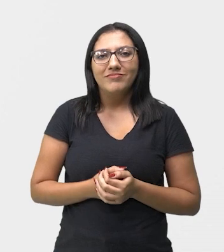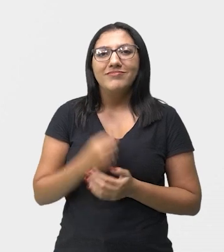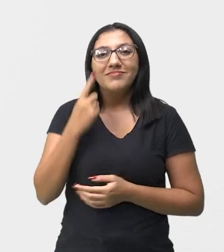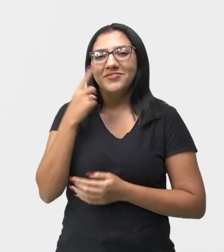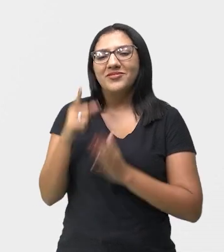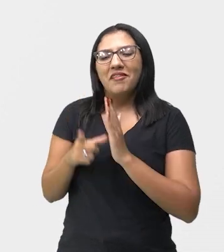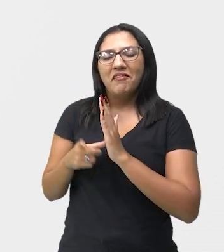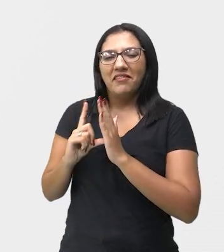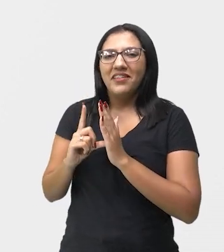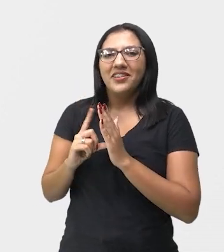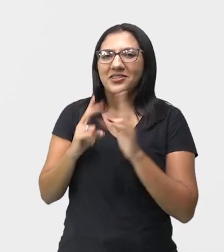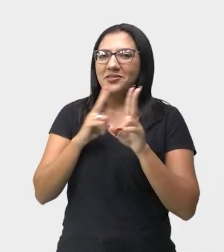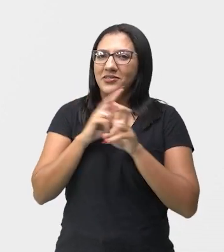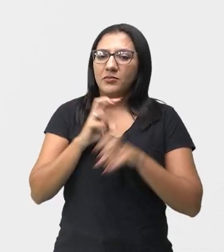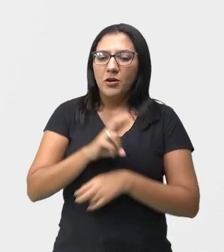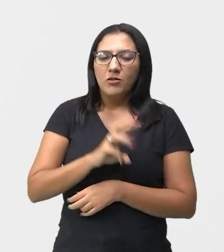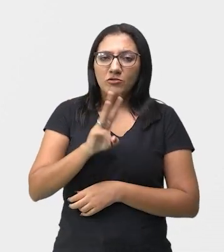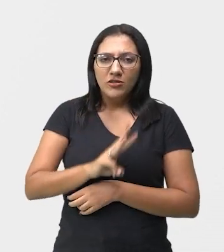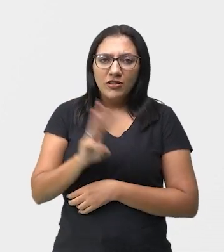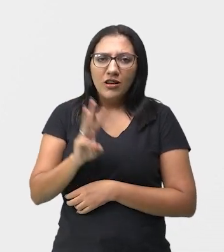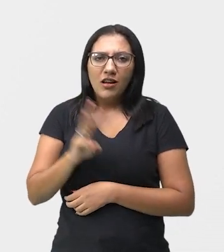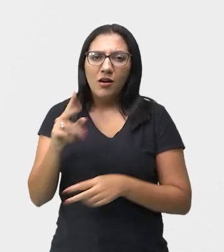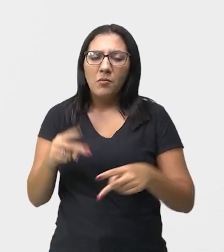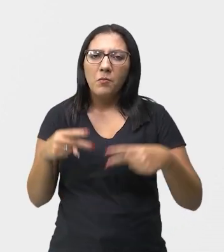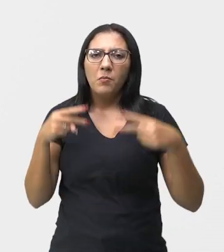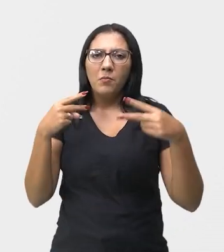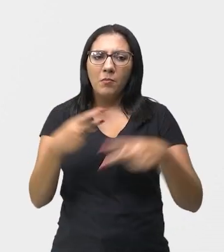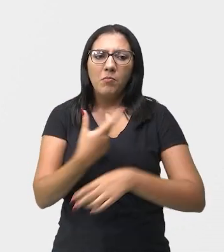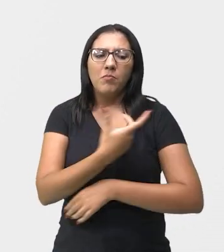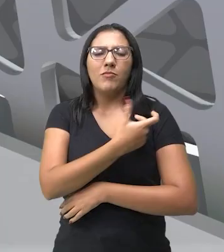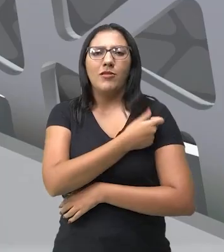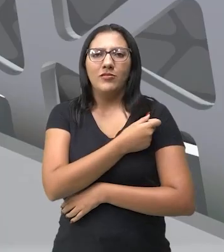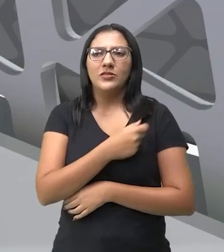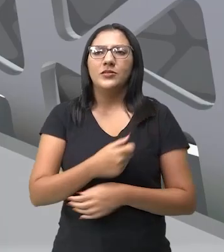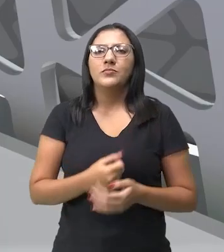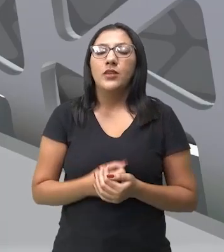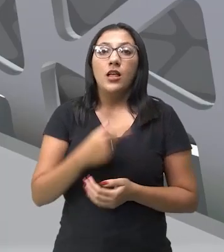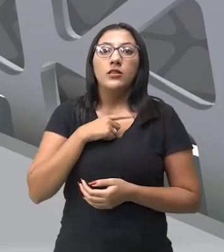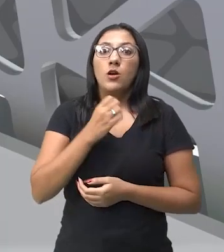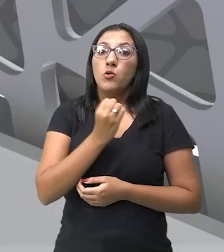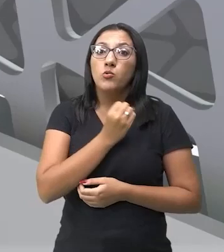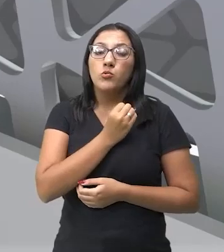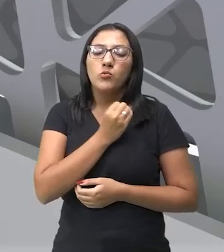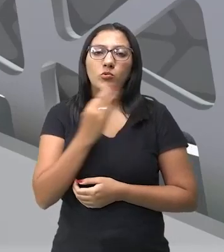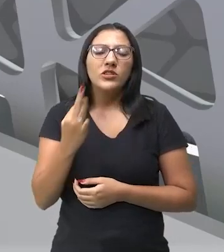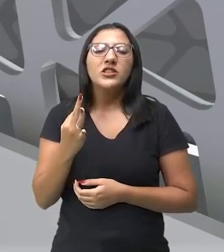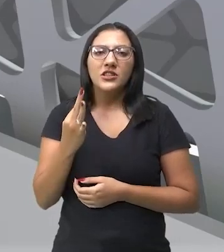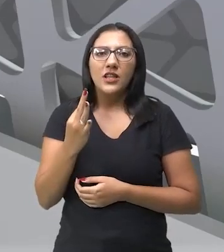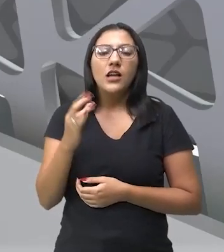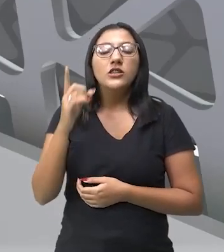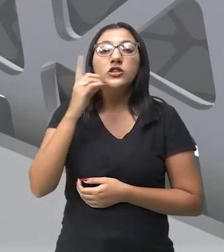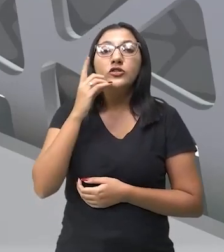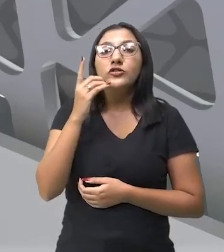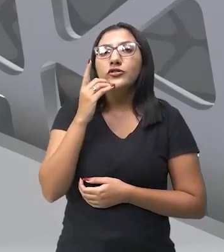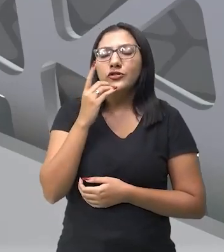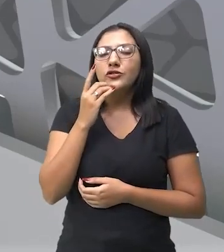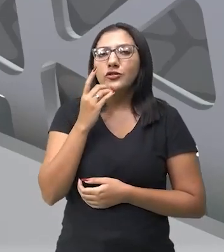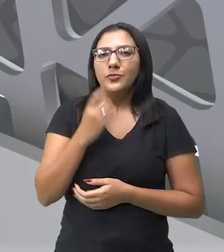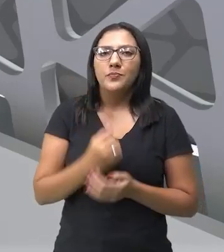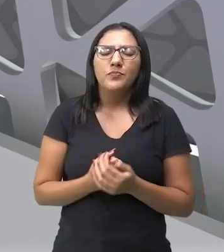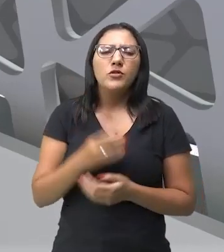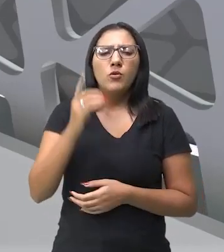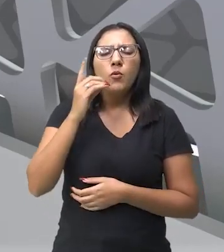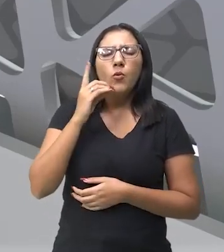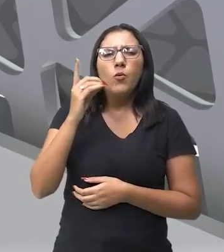do site da vacinação, esses dados numéricos eram relacionados à quantidade de vacinação por dia, a cada